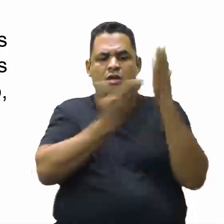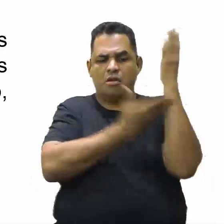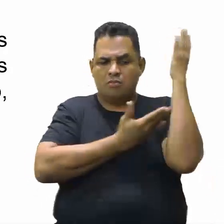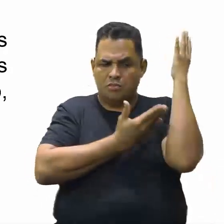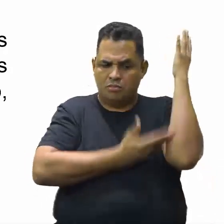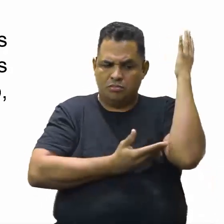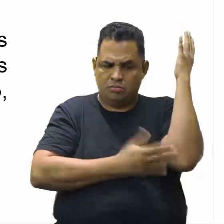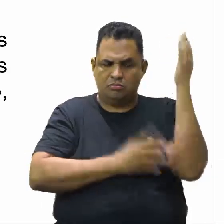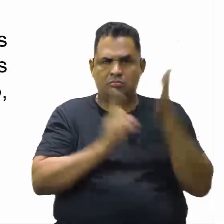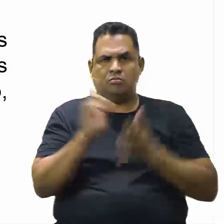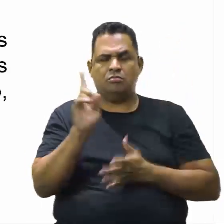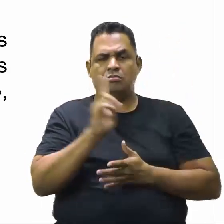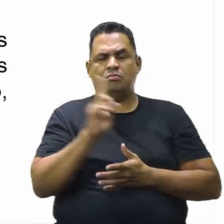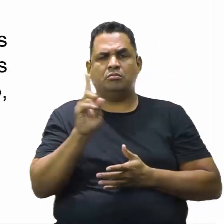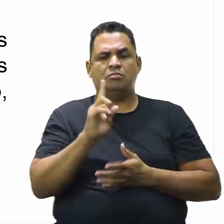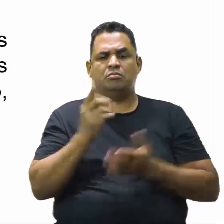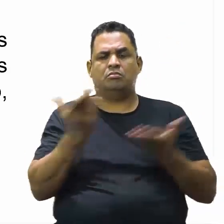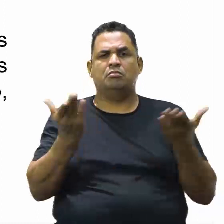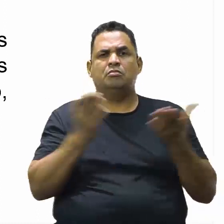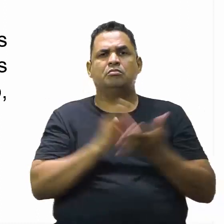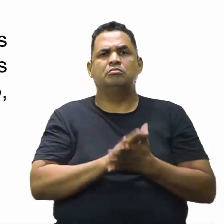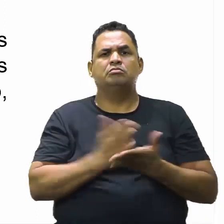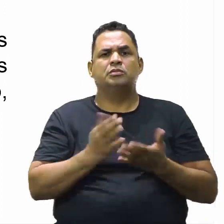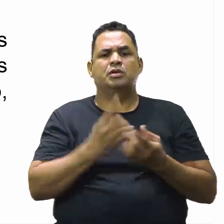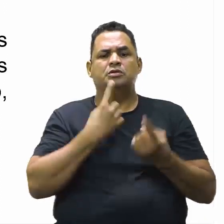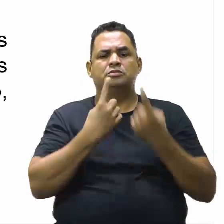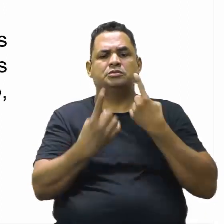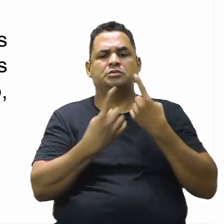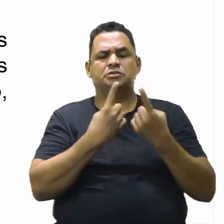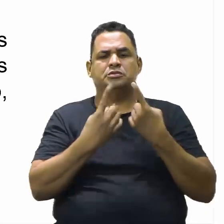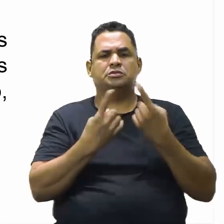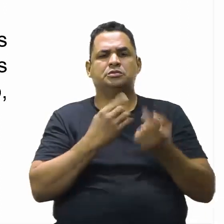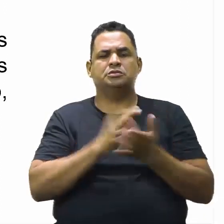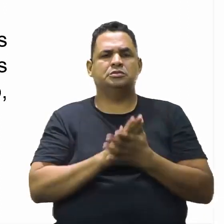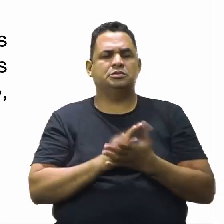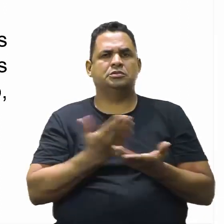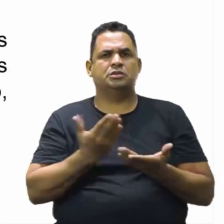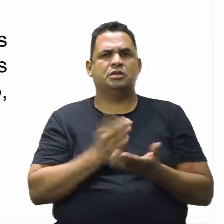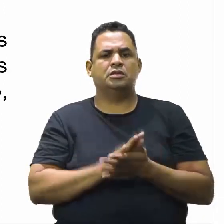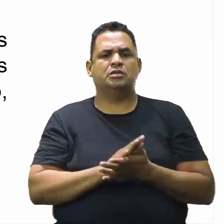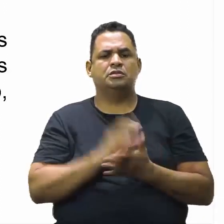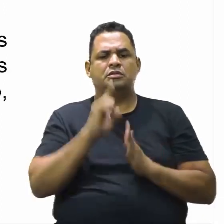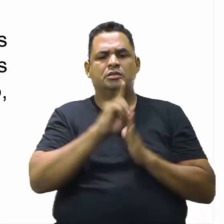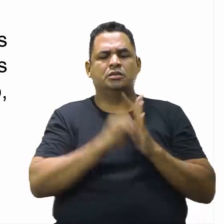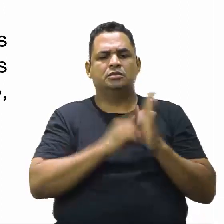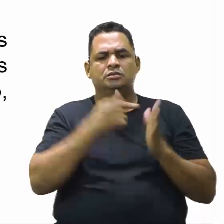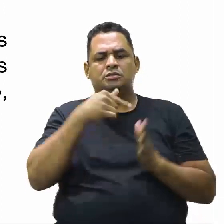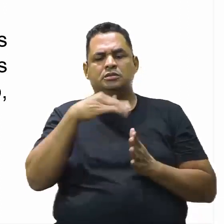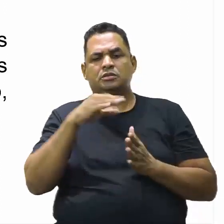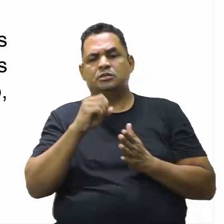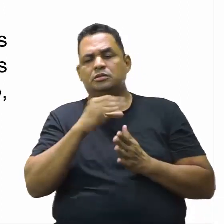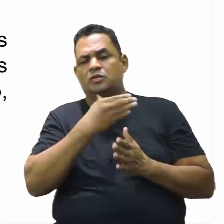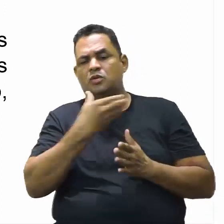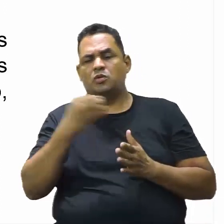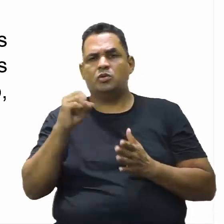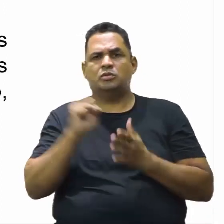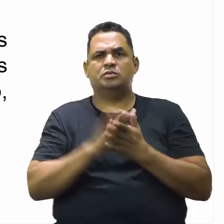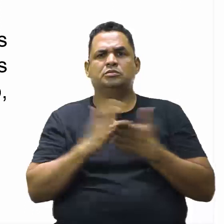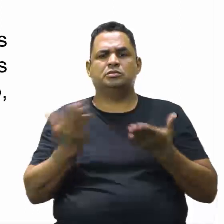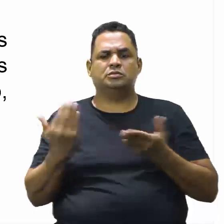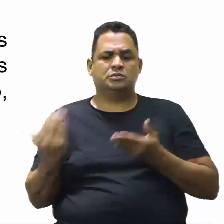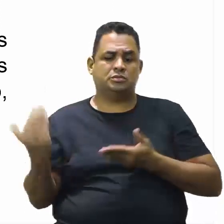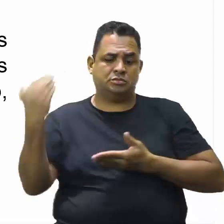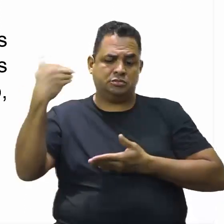borracha. Não é a questão da rodovia e da década de 70 e 80. É uma colonização mais recente. E a vinda